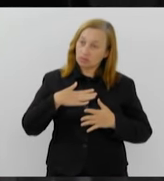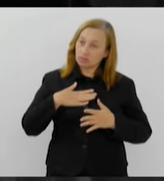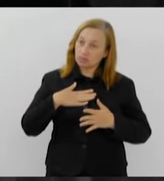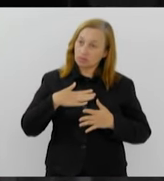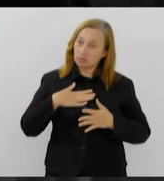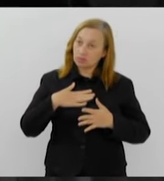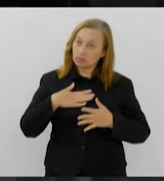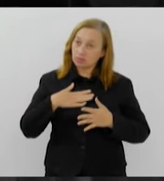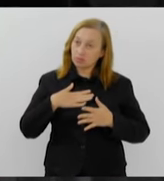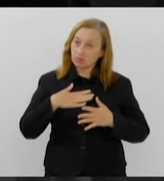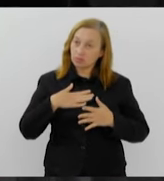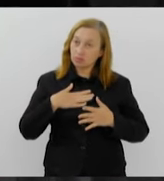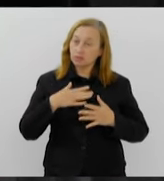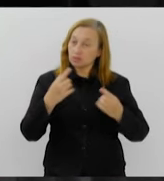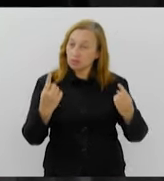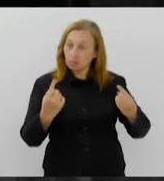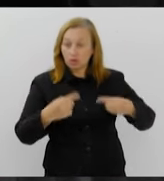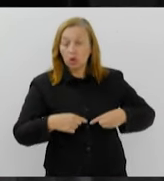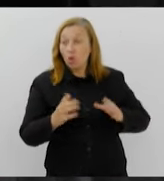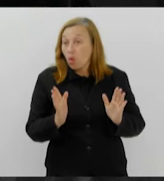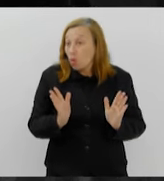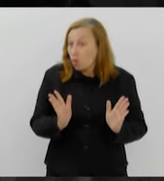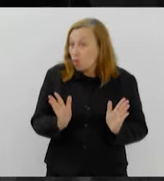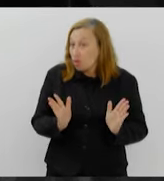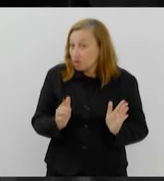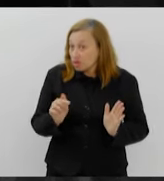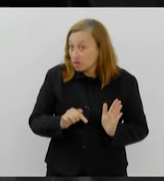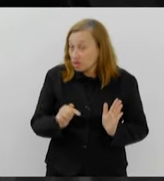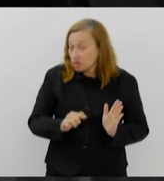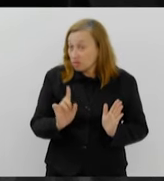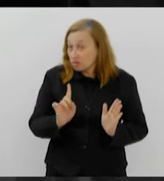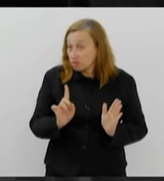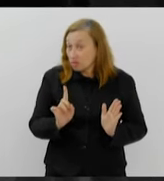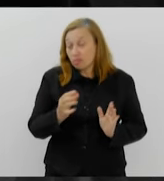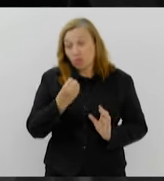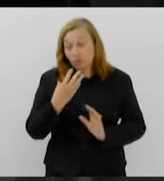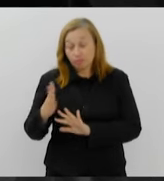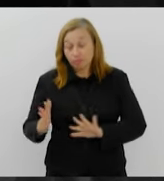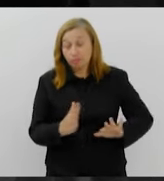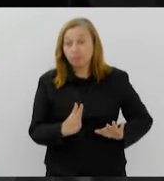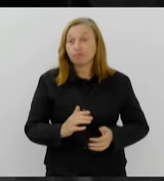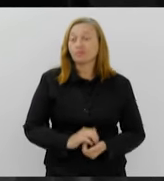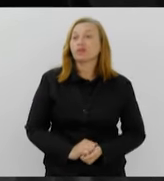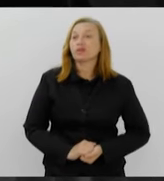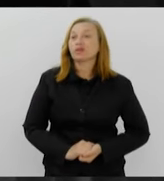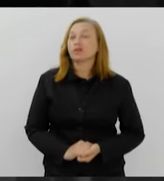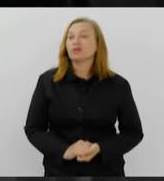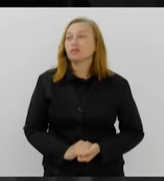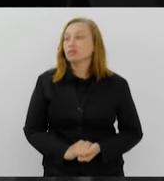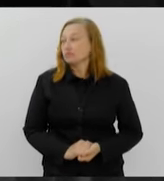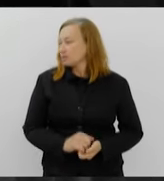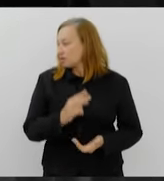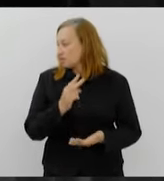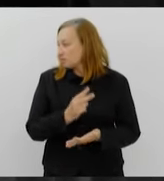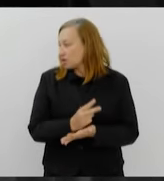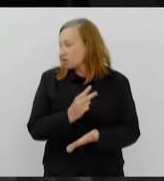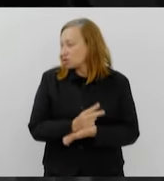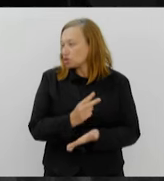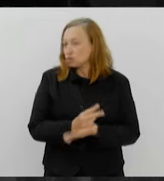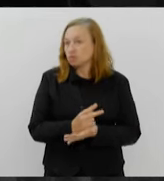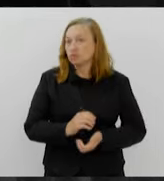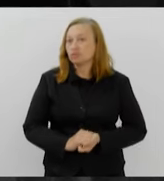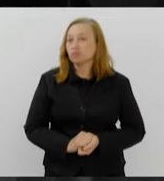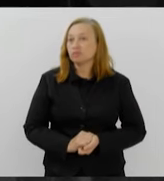Definitivamente não é o meio mais apropriado por outro lado mesmo eu sendo